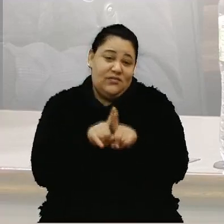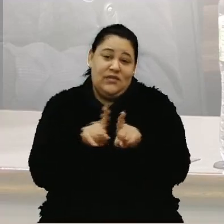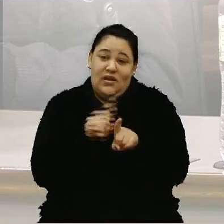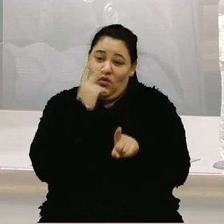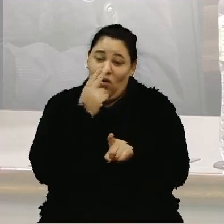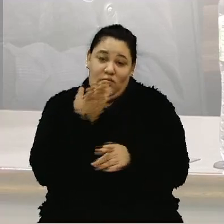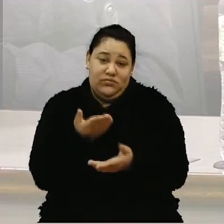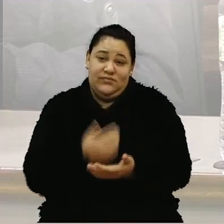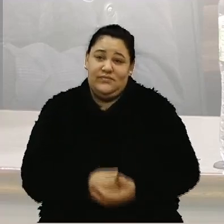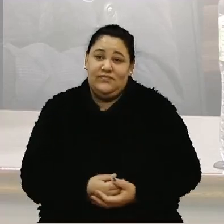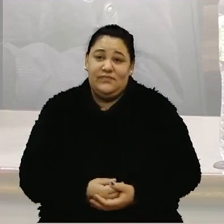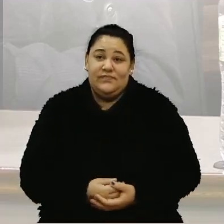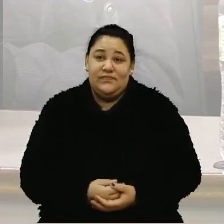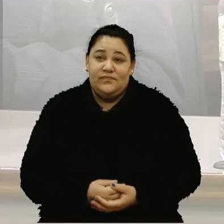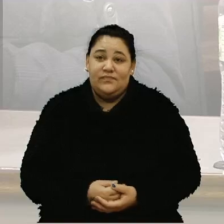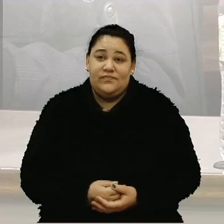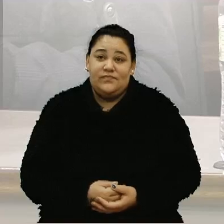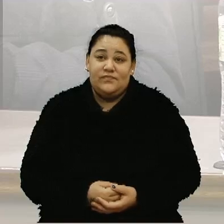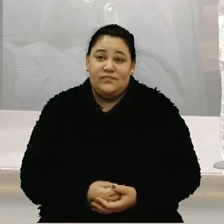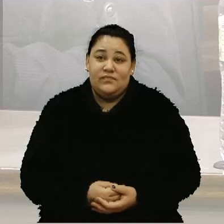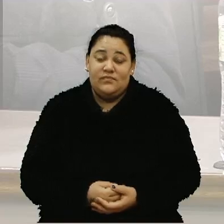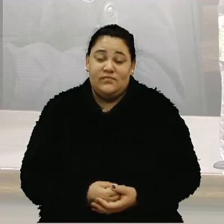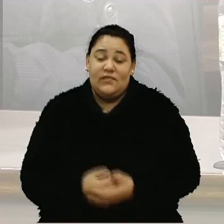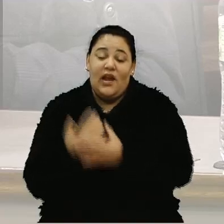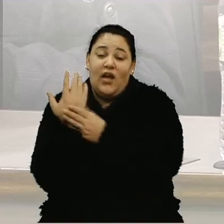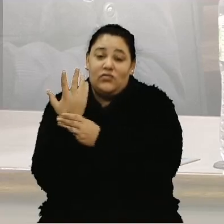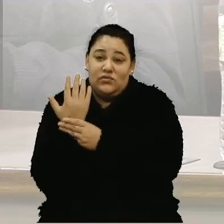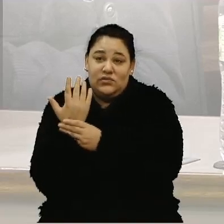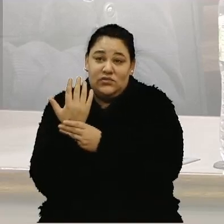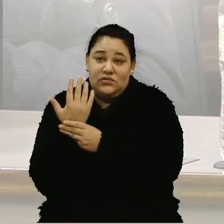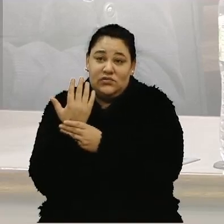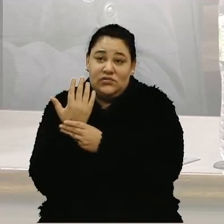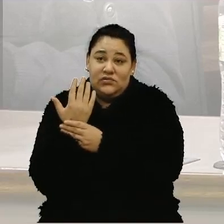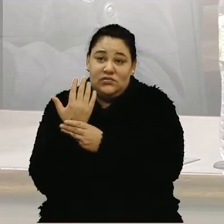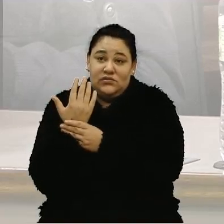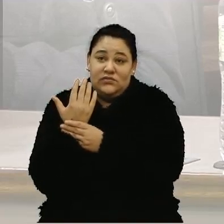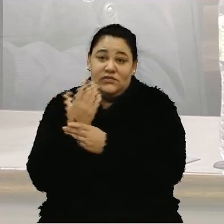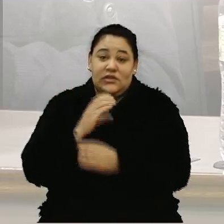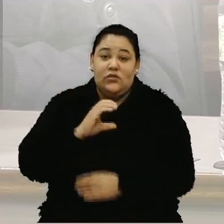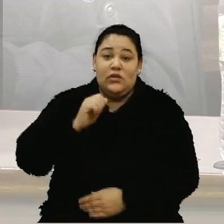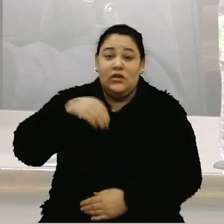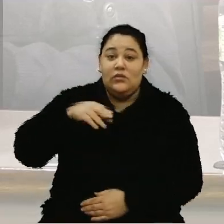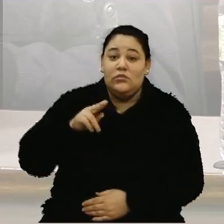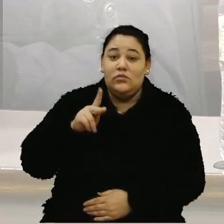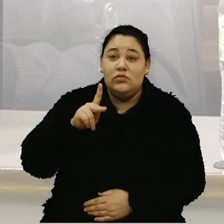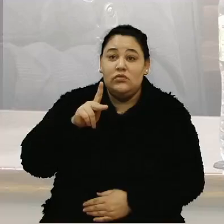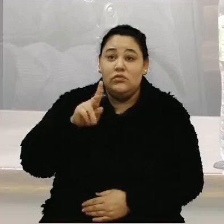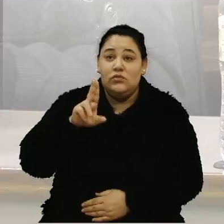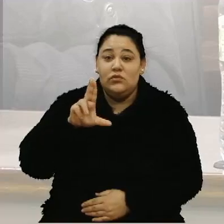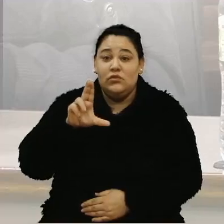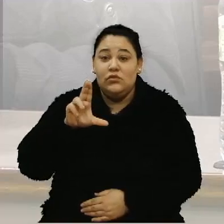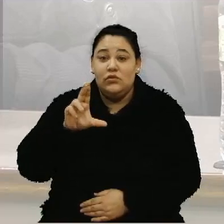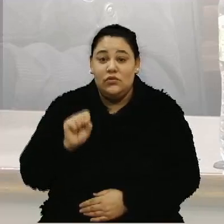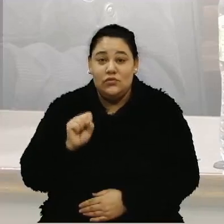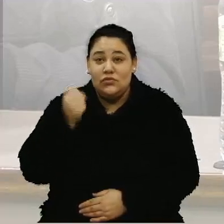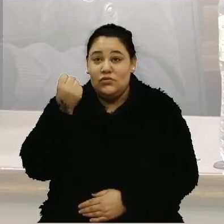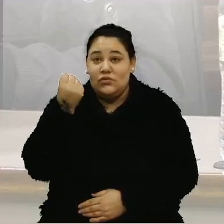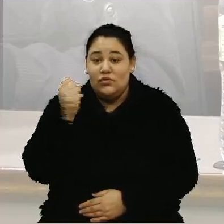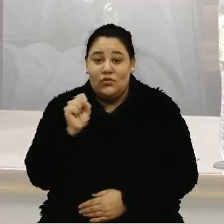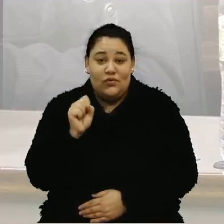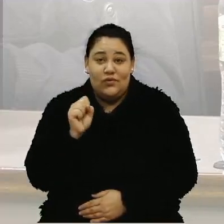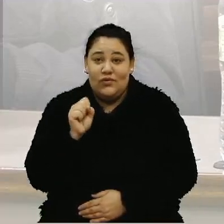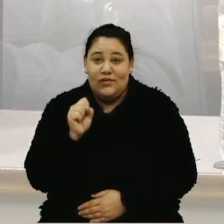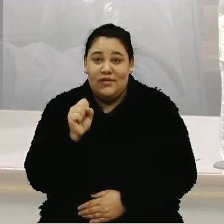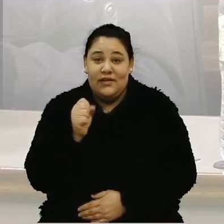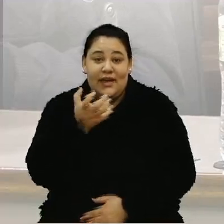tá? A URGS será no Campus 8, vereador. Querendo o senhor, querendo os contrários à